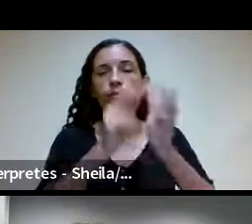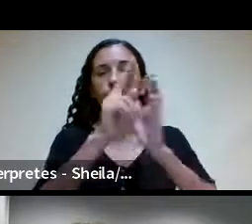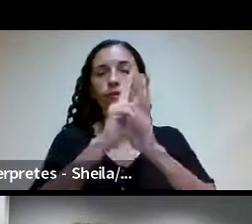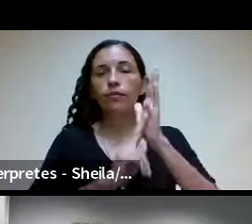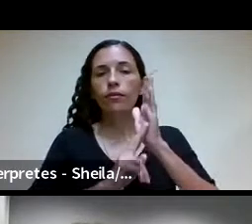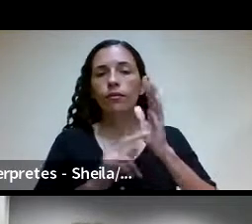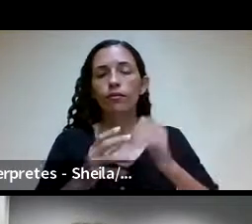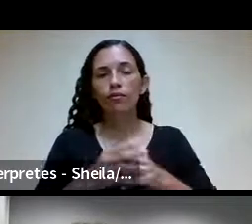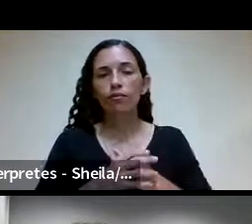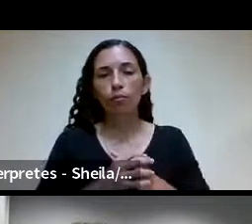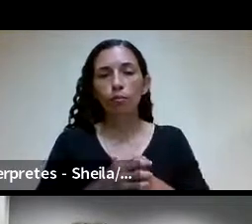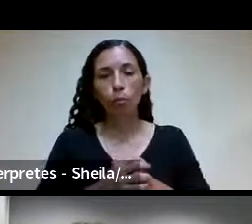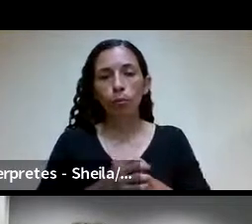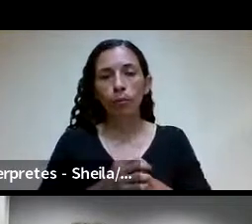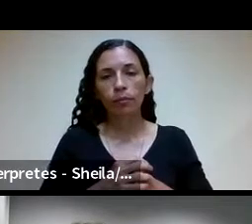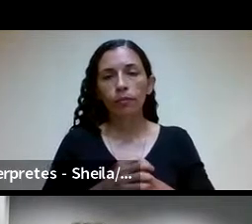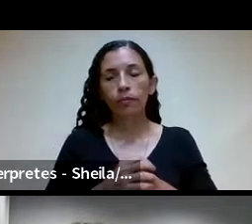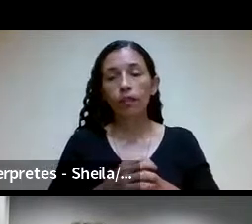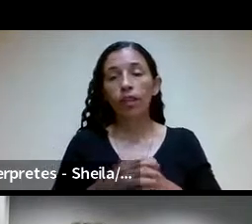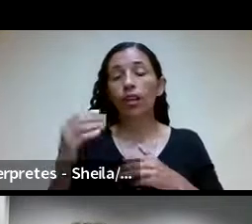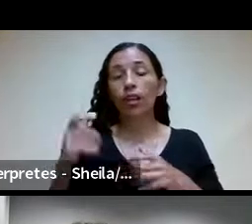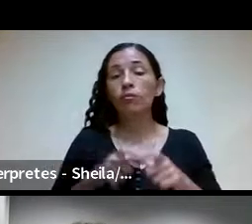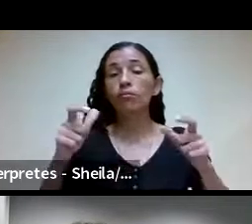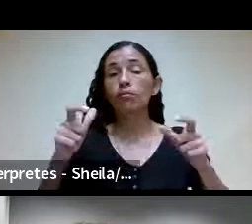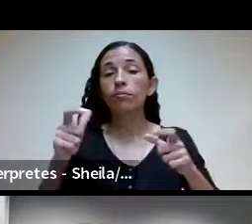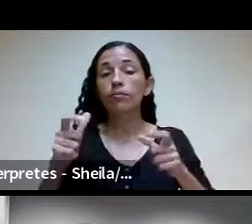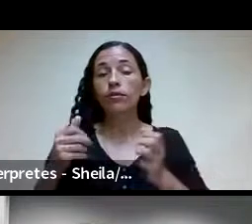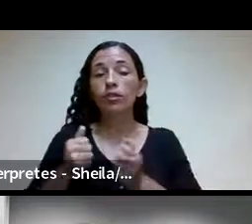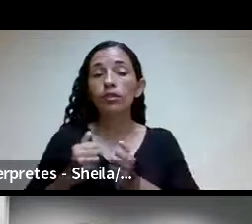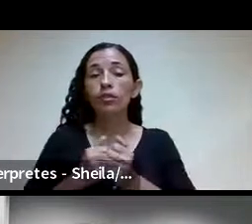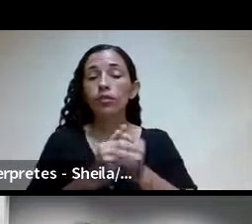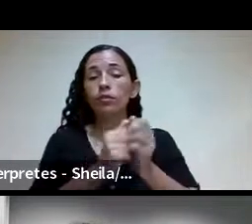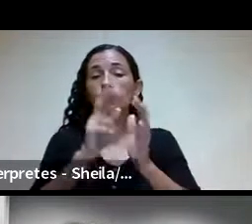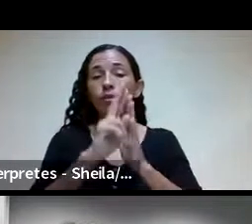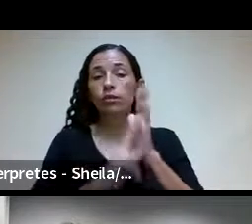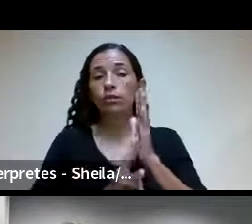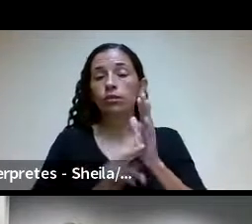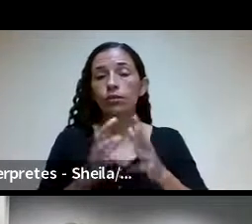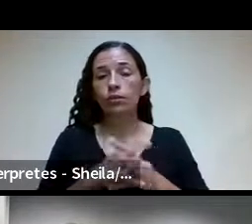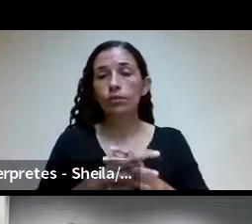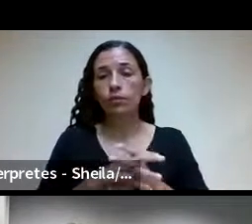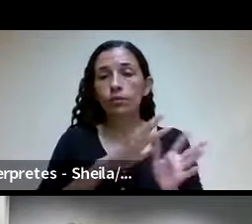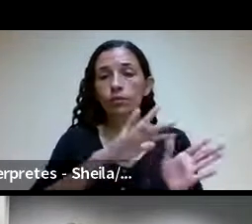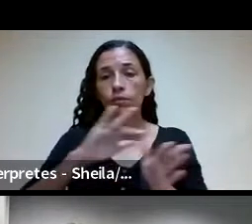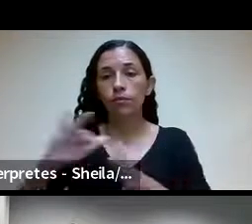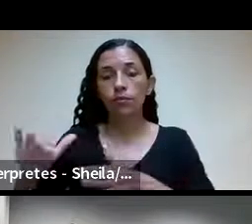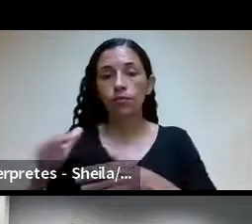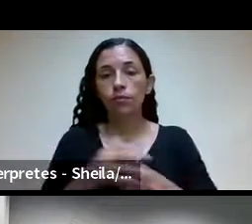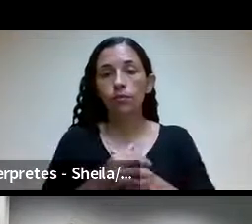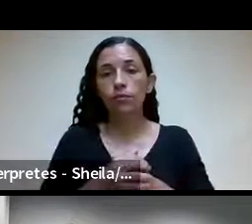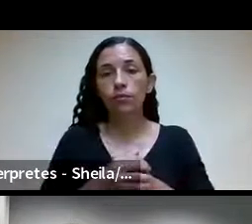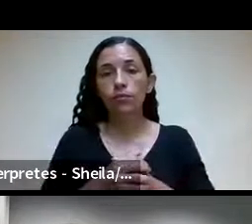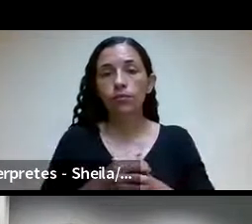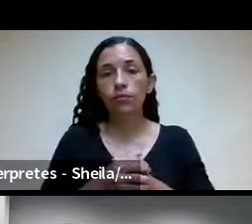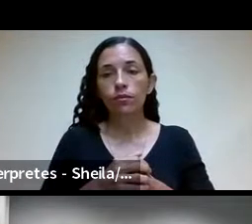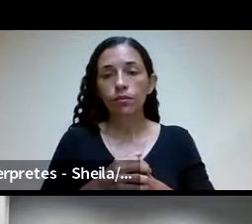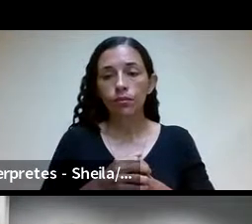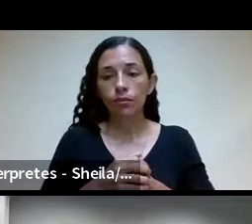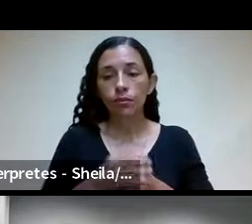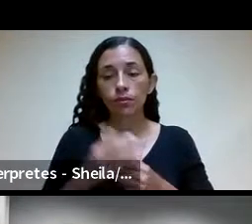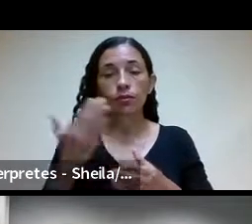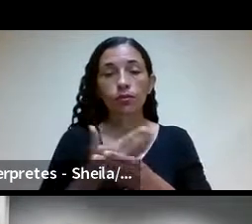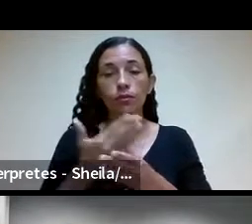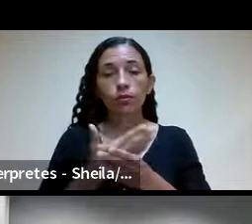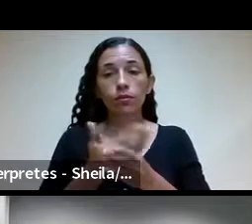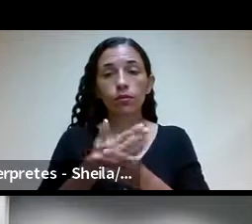o relator. Proclamo que a unanimidade, o tribunal acompanha o voto do senhor relator. O certo processo da pauta